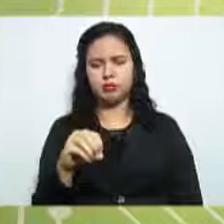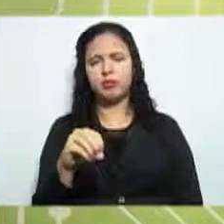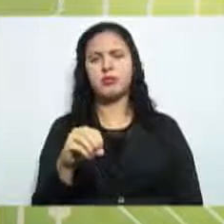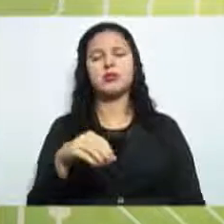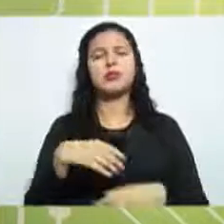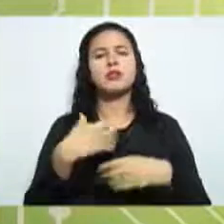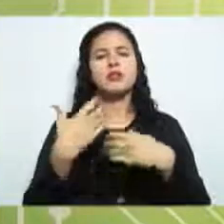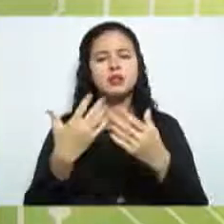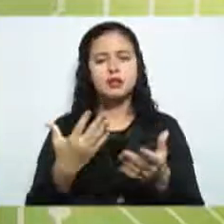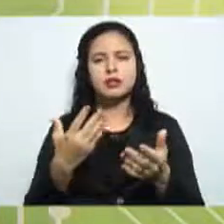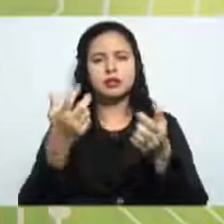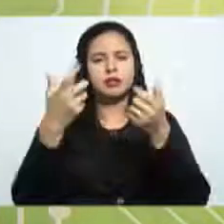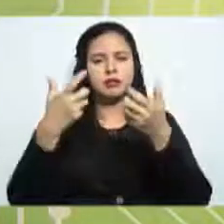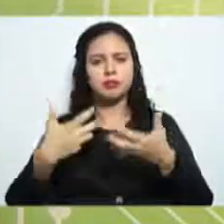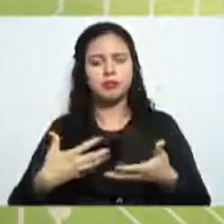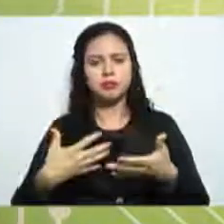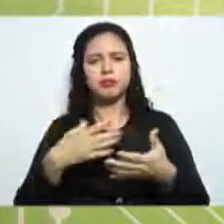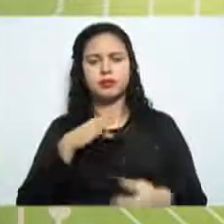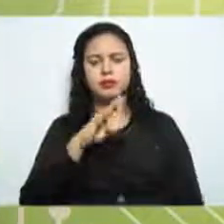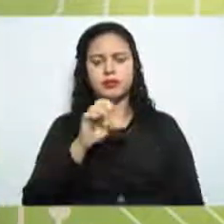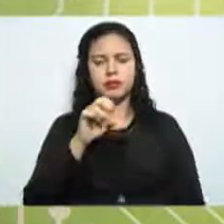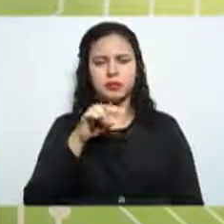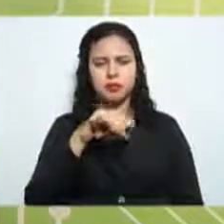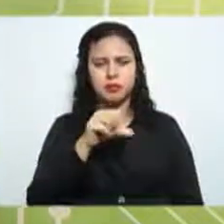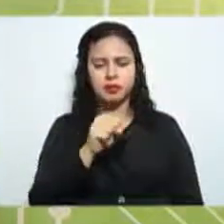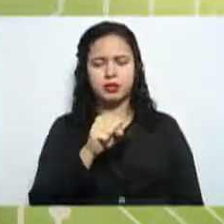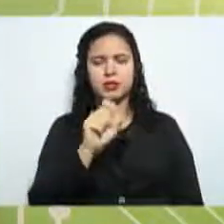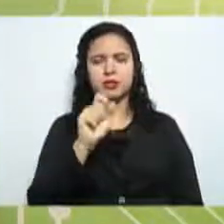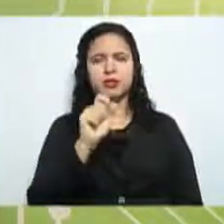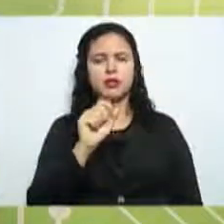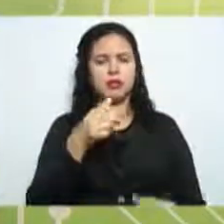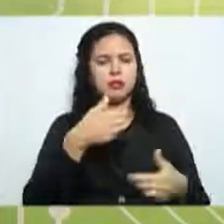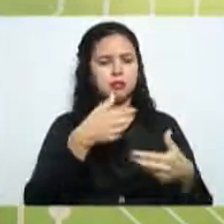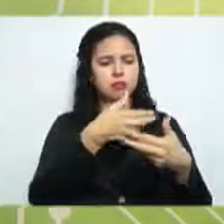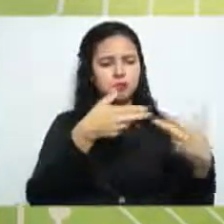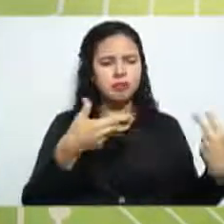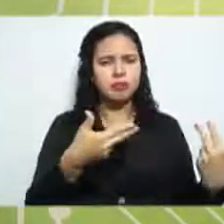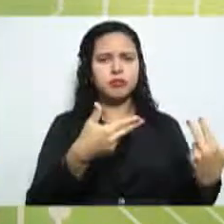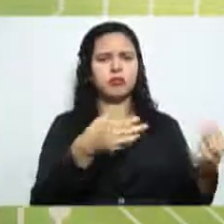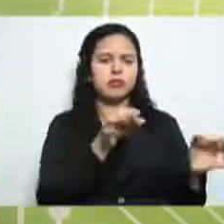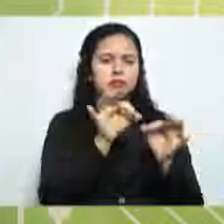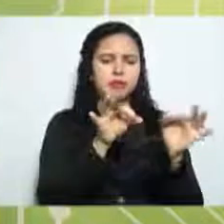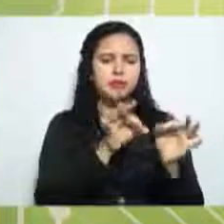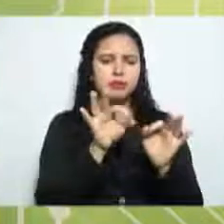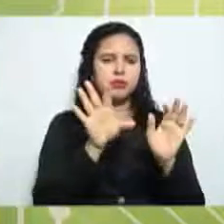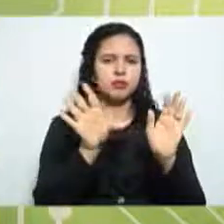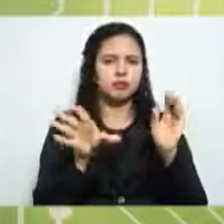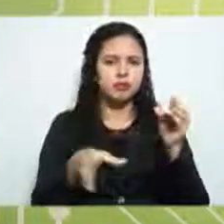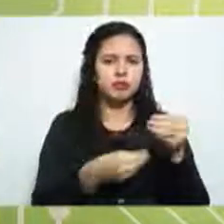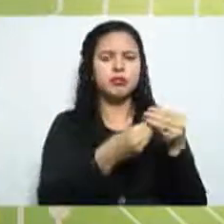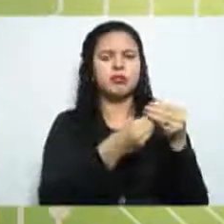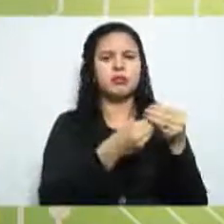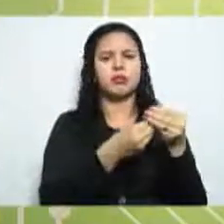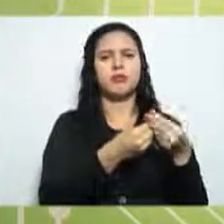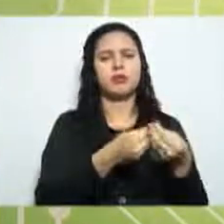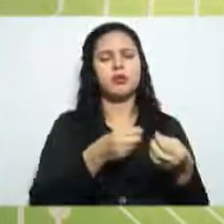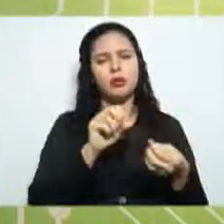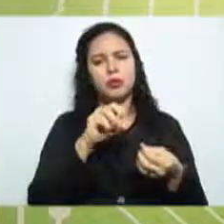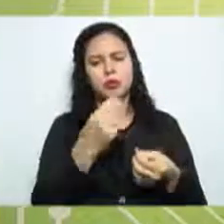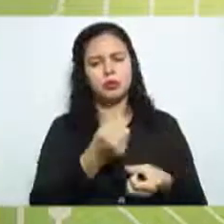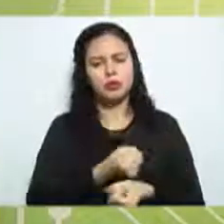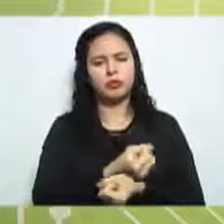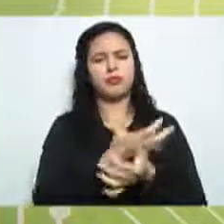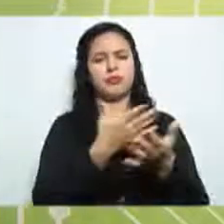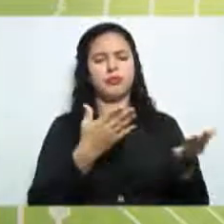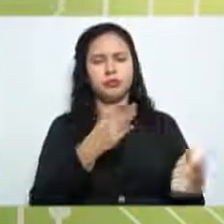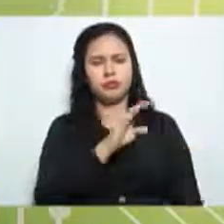bens, a gente está falando de uma série de fornecedores para a gente montar, compor ou distribuir o nosso bem.